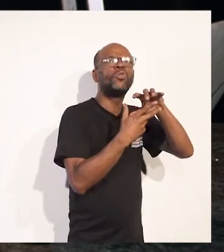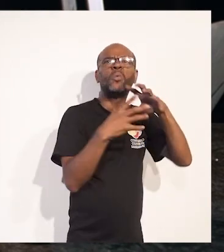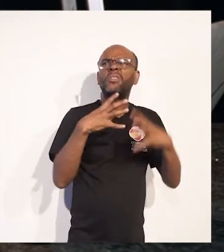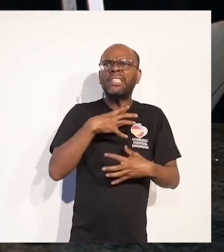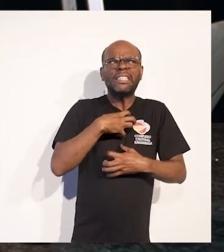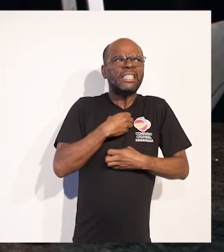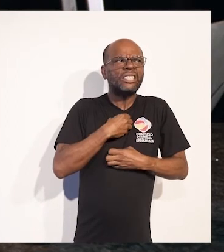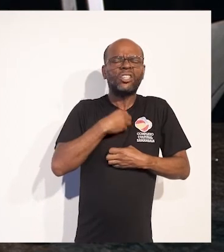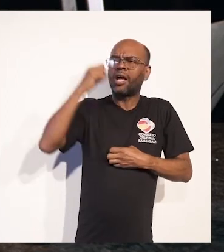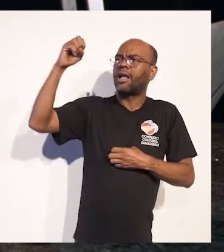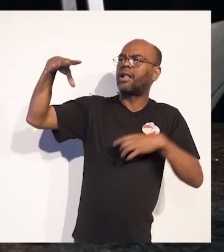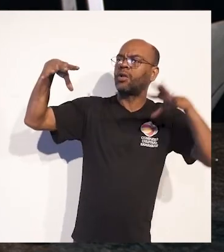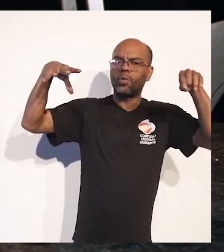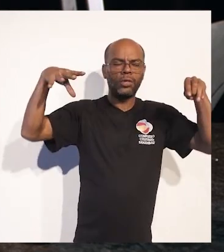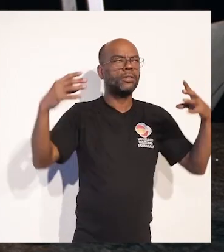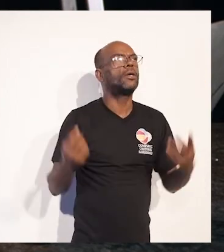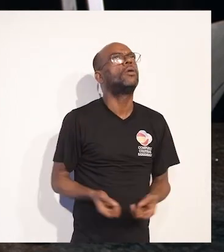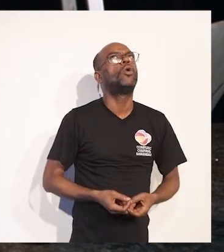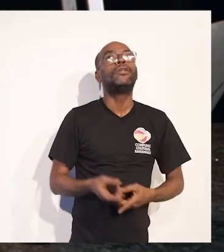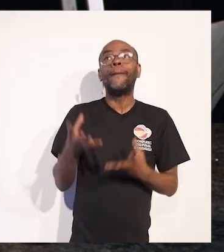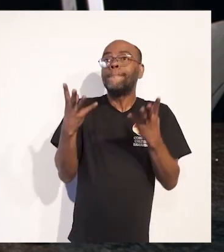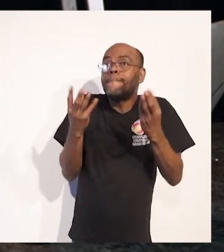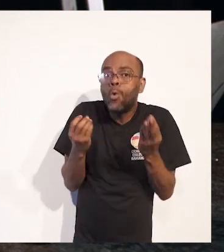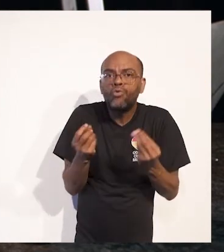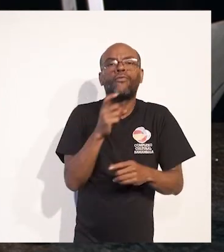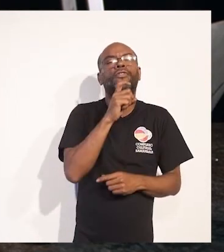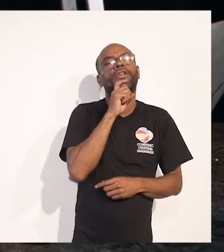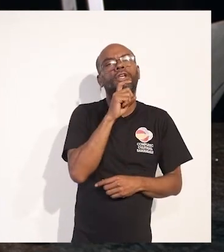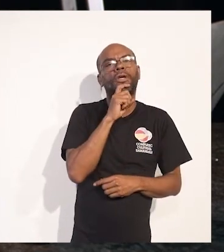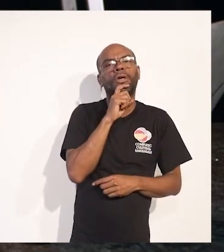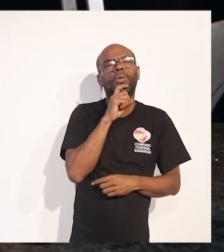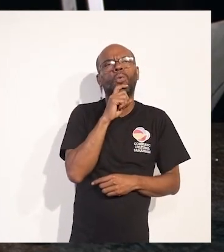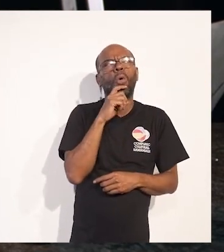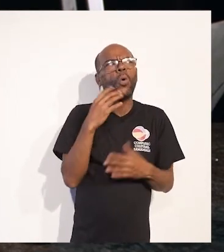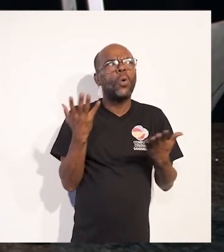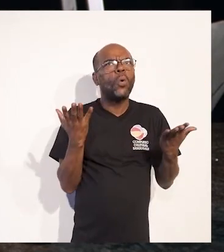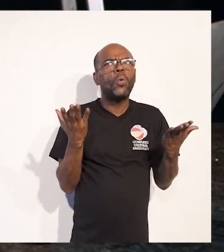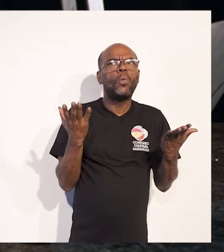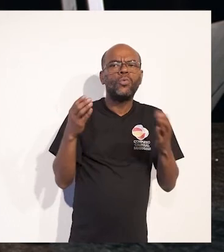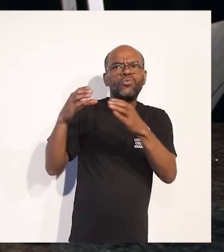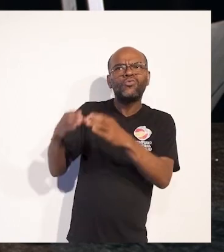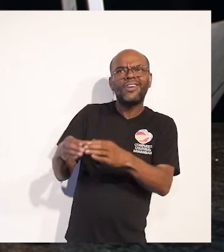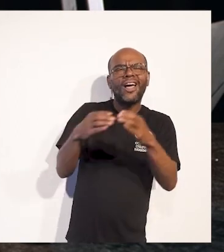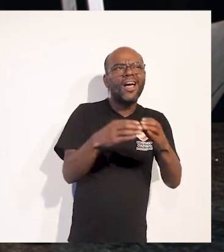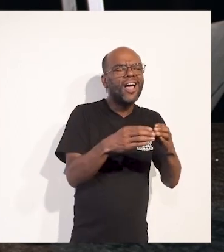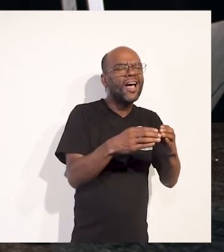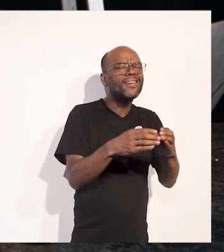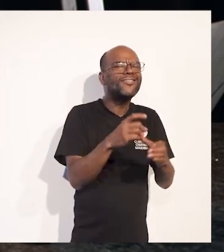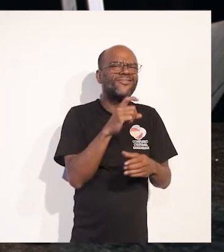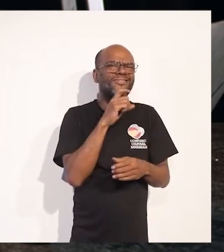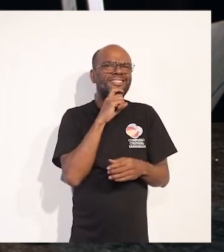luz ao redor. Quando está muito frio, ou os ambientes que são frio, tem neve, é